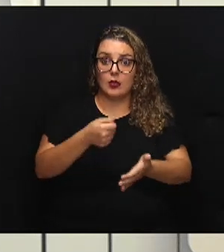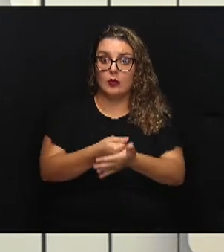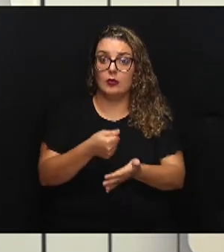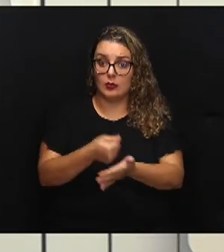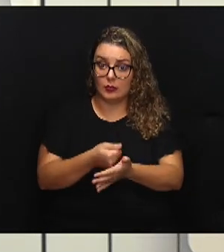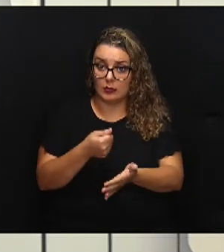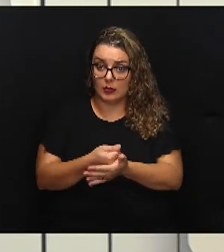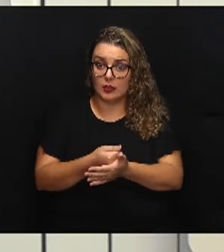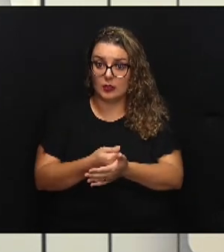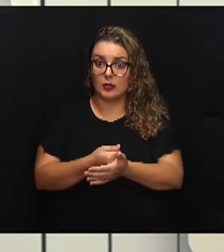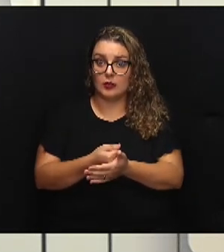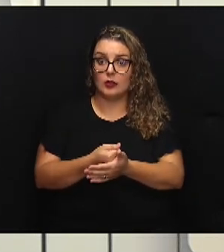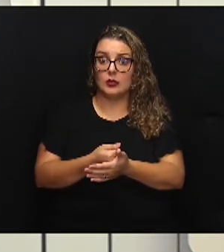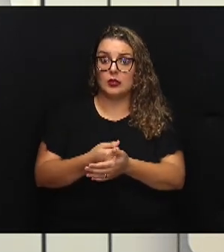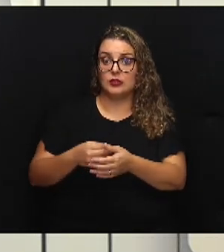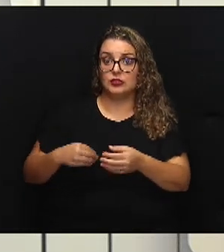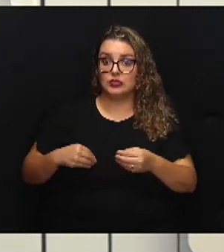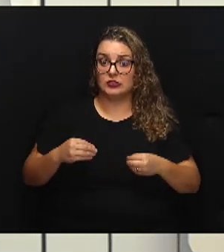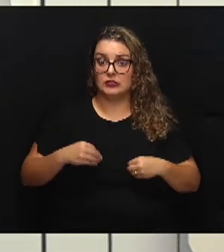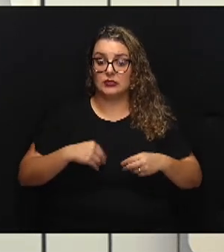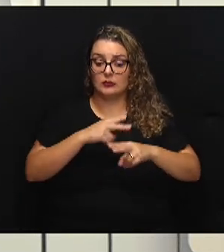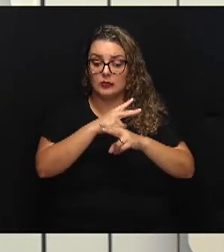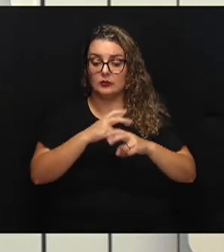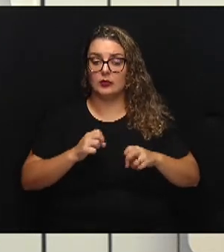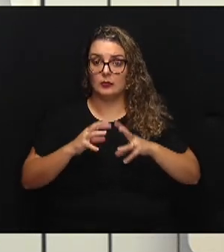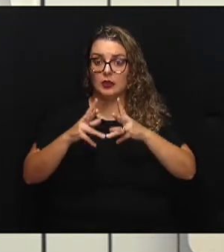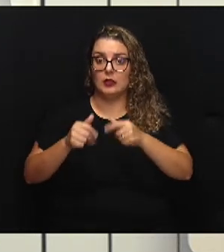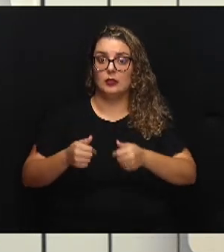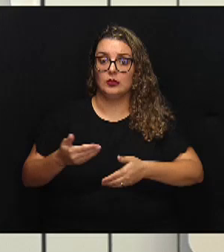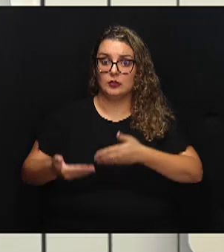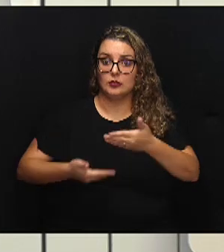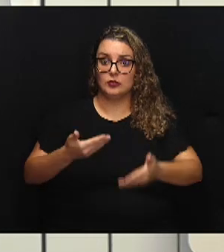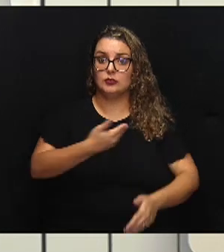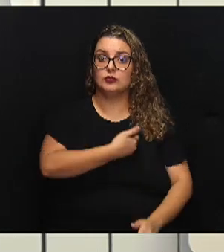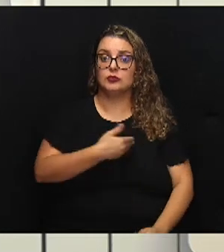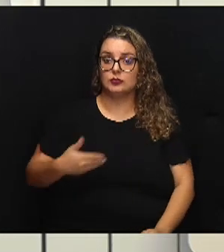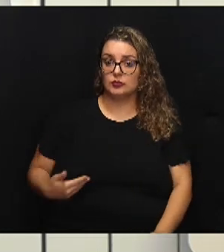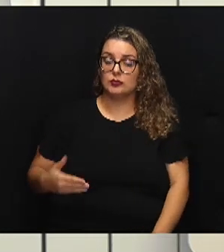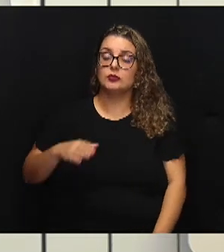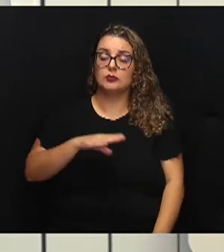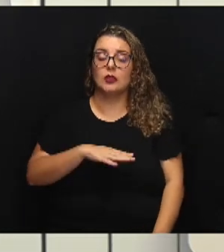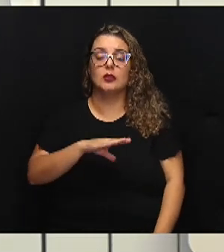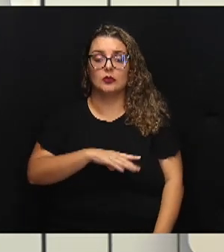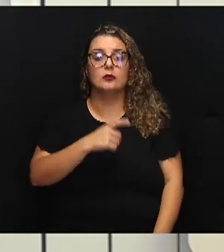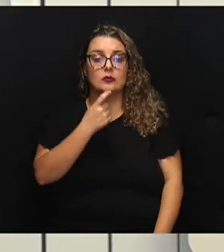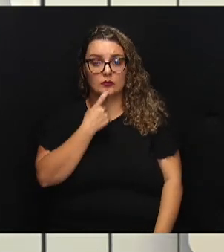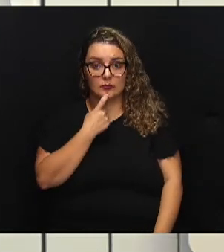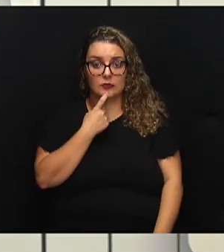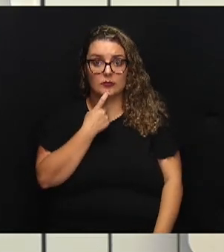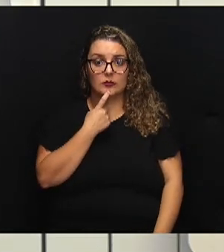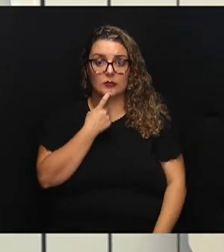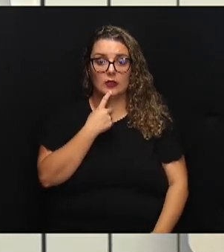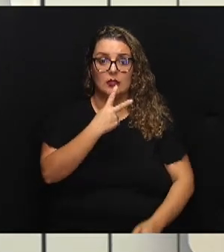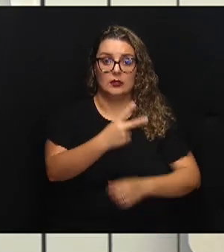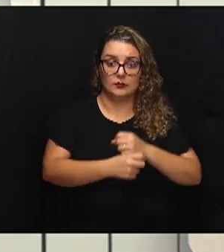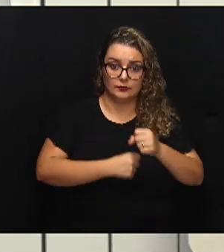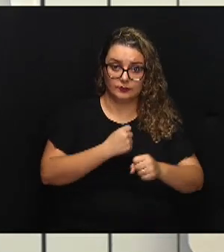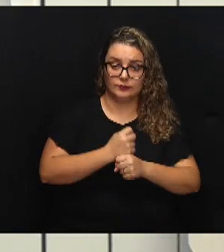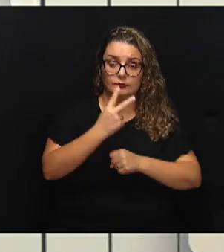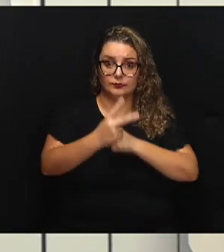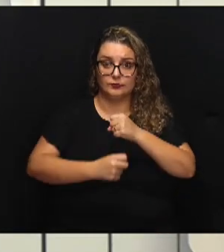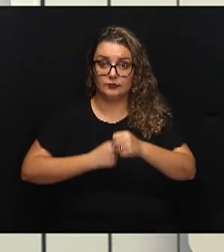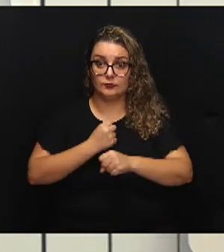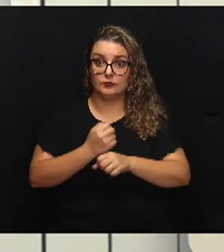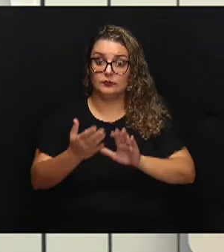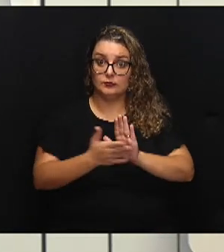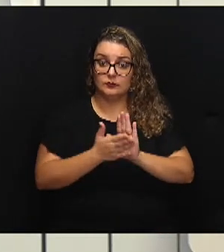obrigatoriedade de exames toxicológicos para todos os servidores públicos municipais de Campinas a cada 2 anos. A proposta